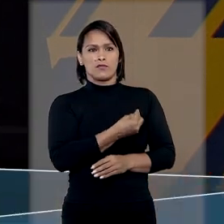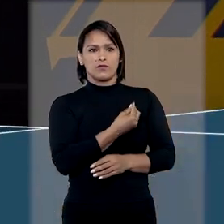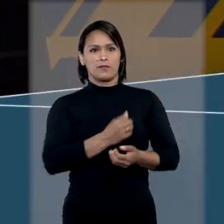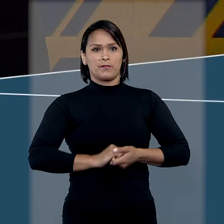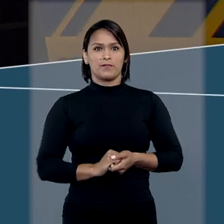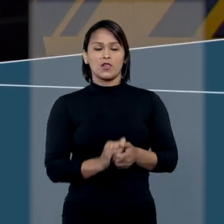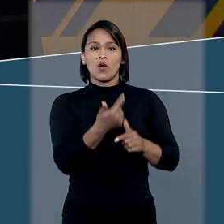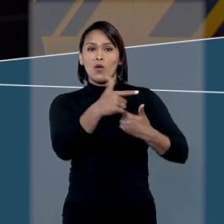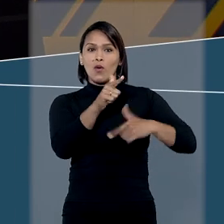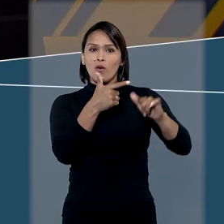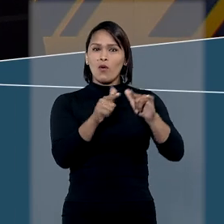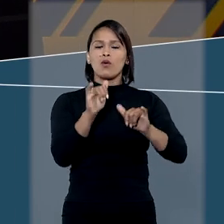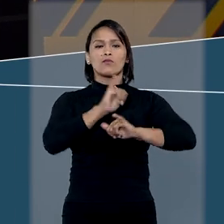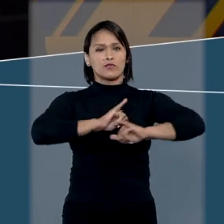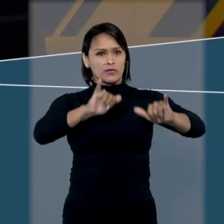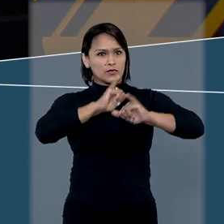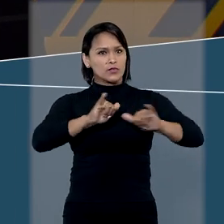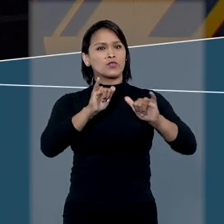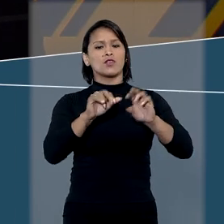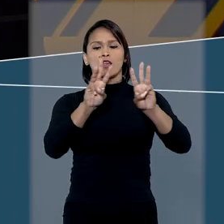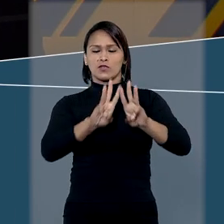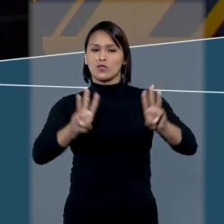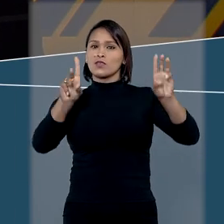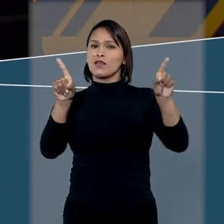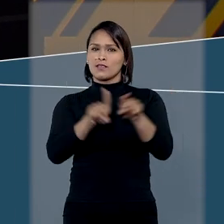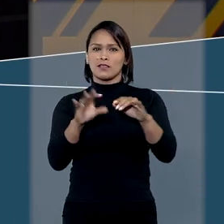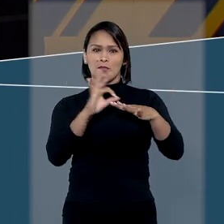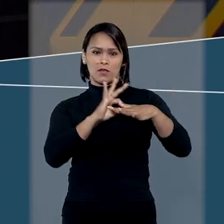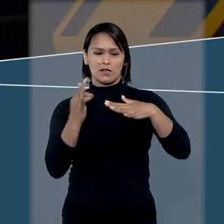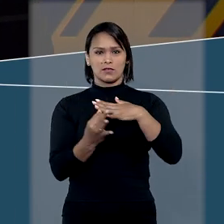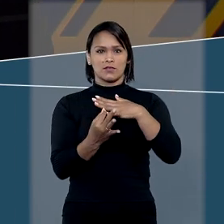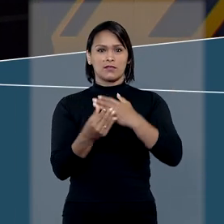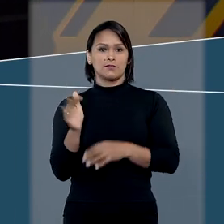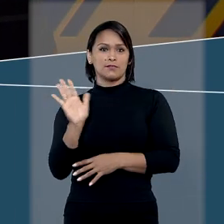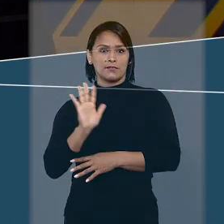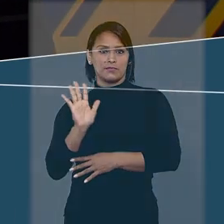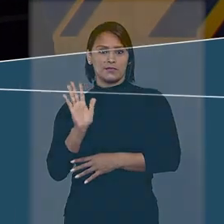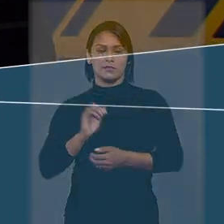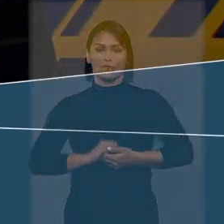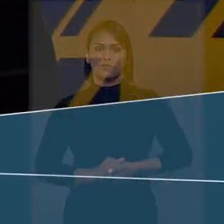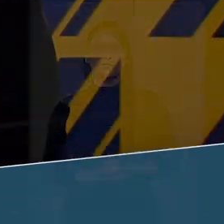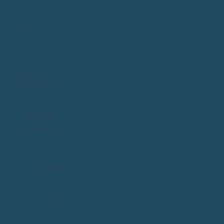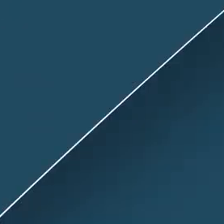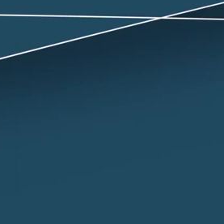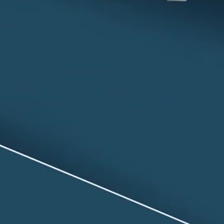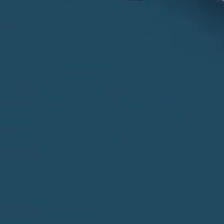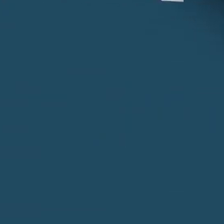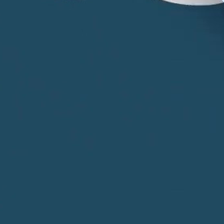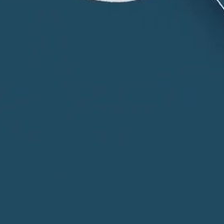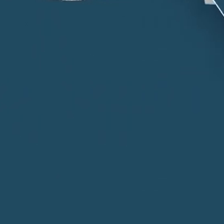residência. Você confere outras notícias no nosso site e nas nossas redes sociais. Até a próxima!